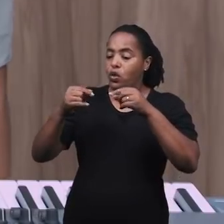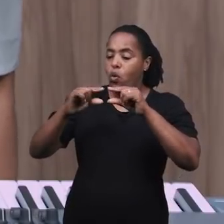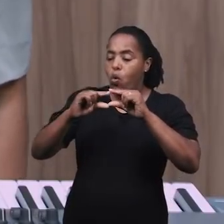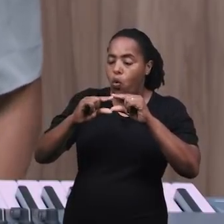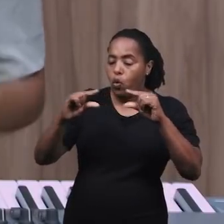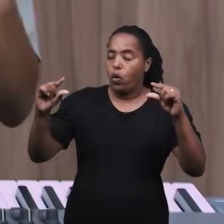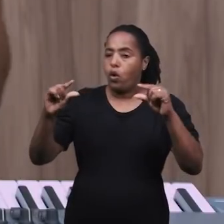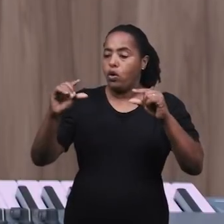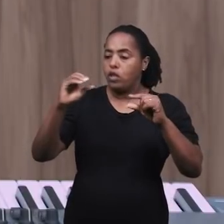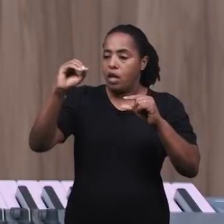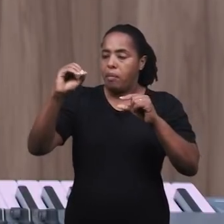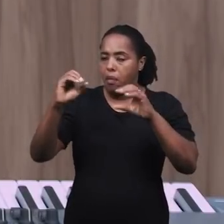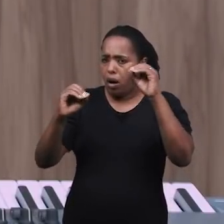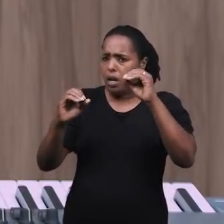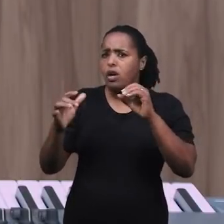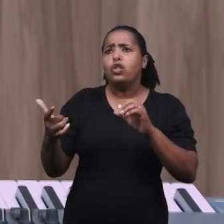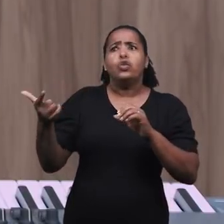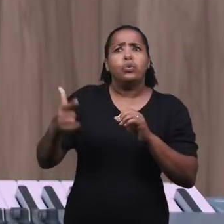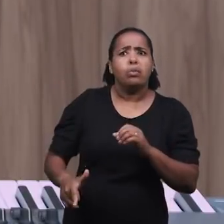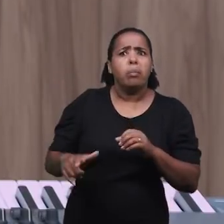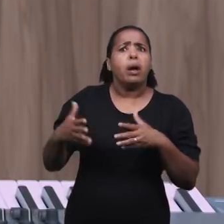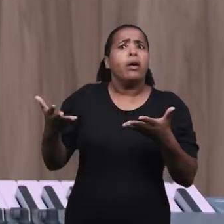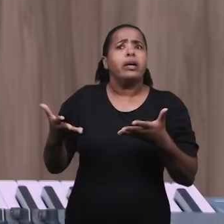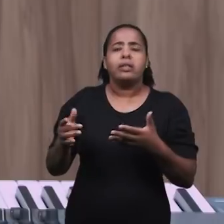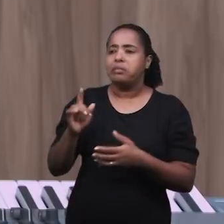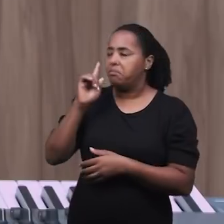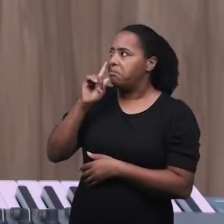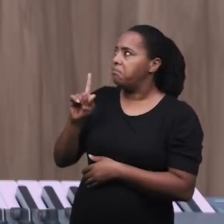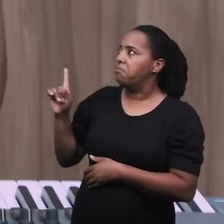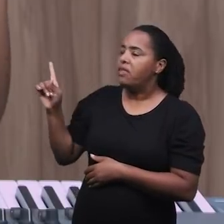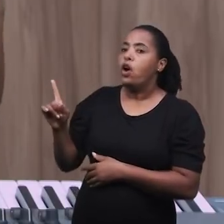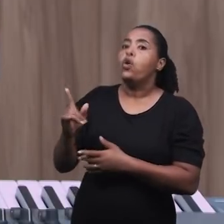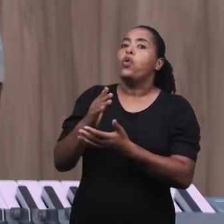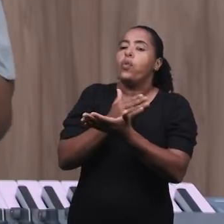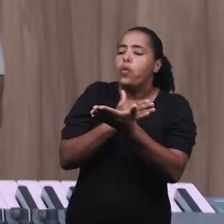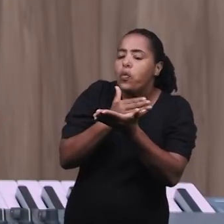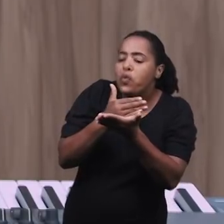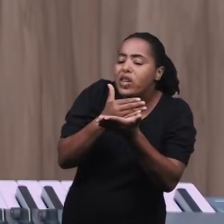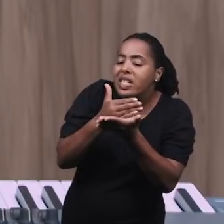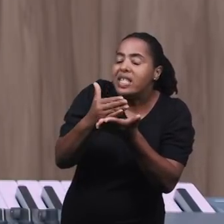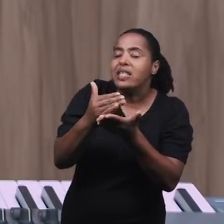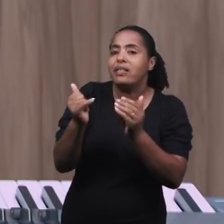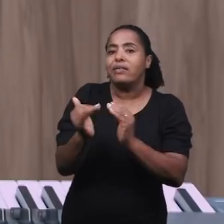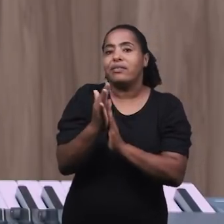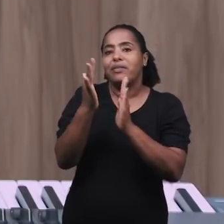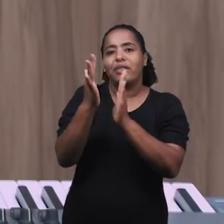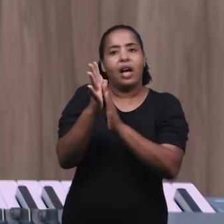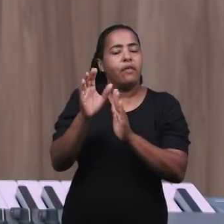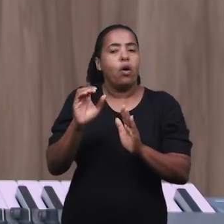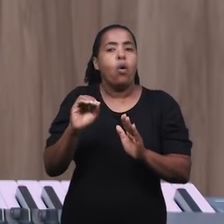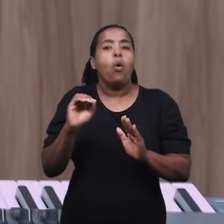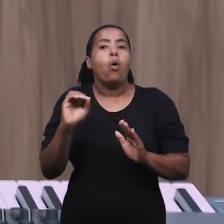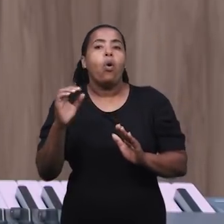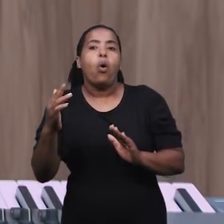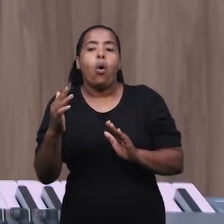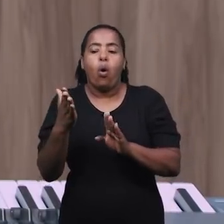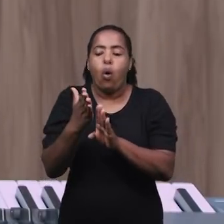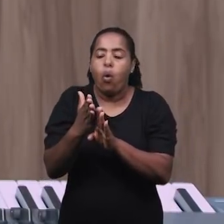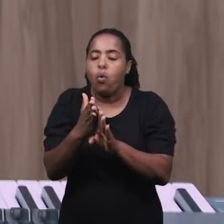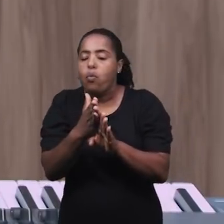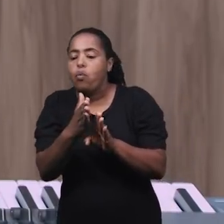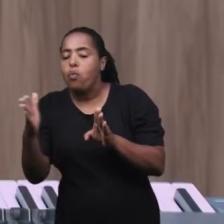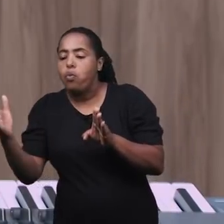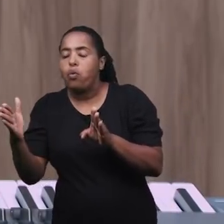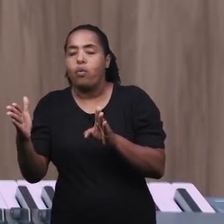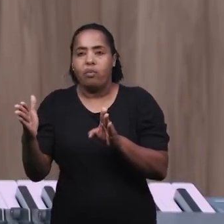gente retornar. Retornar para onde, Laís? Você vai retornar para o início do louvor ou para um ponto que tenha outro